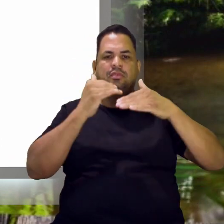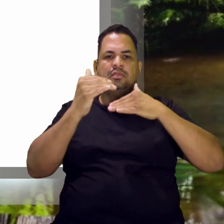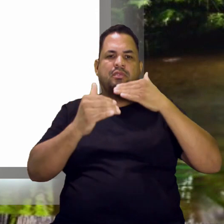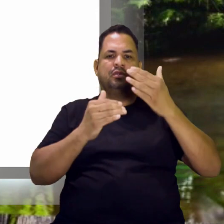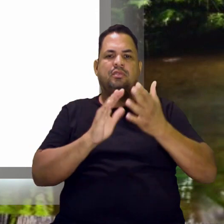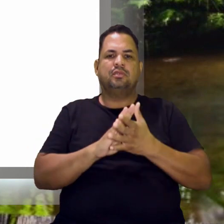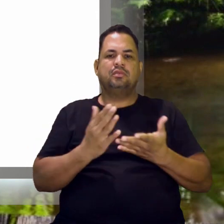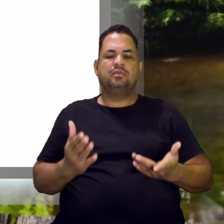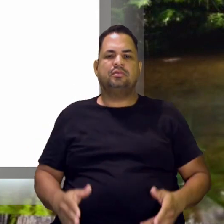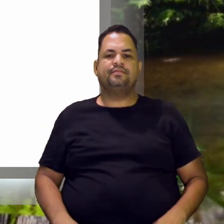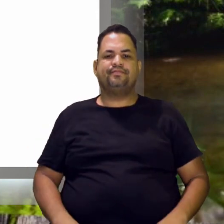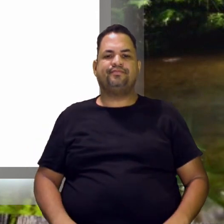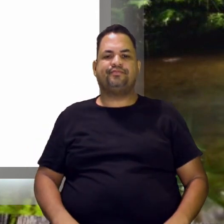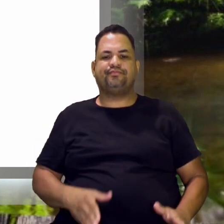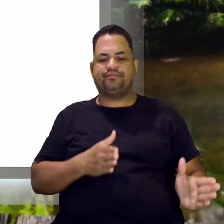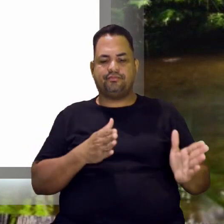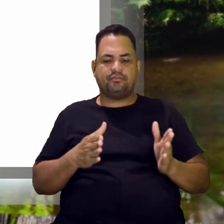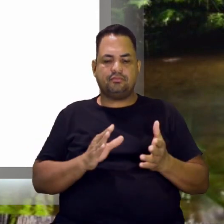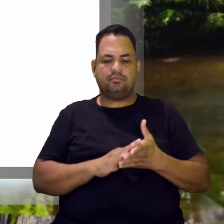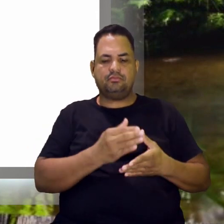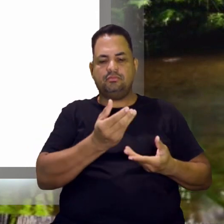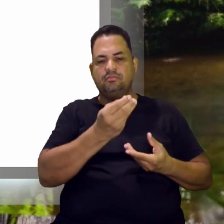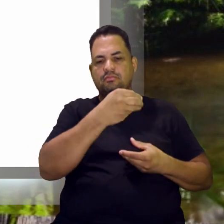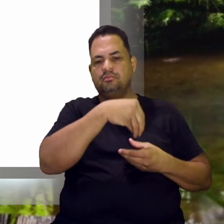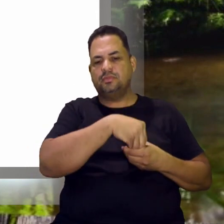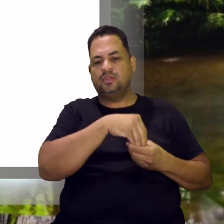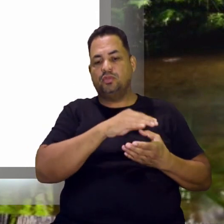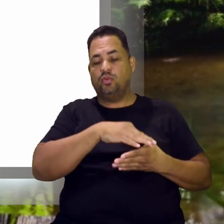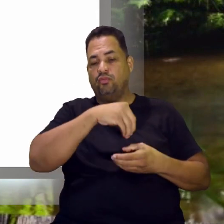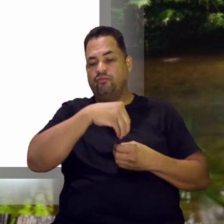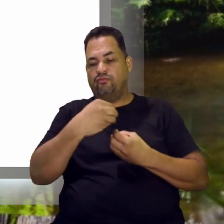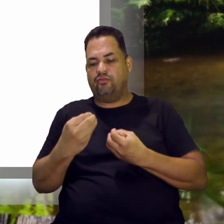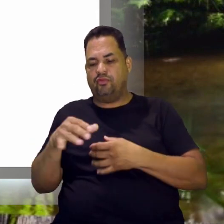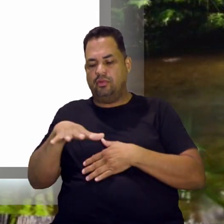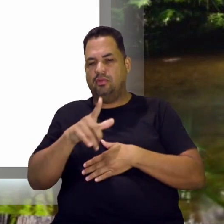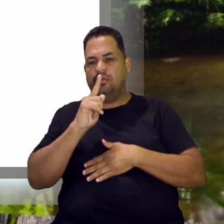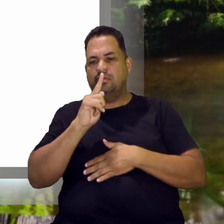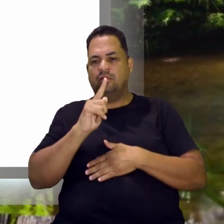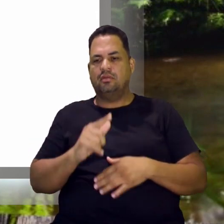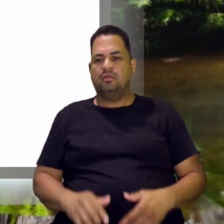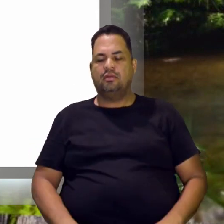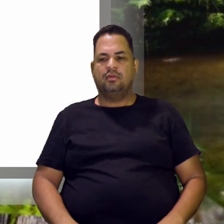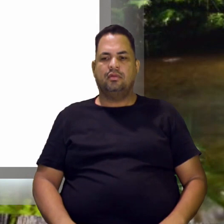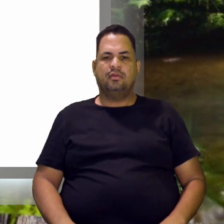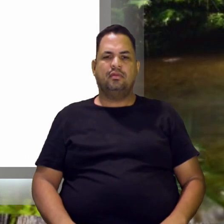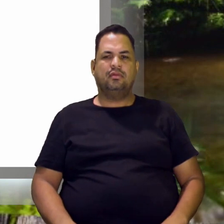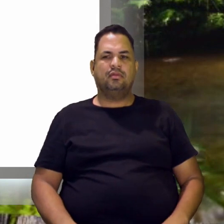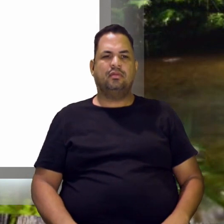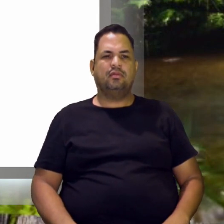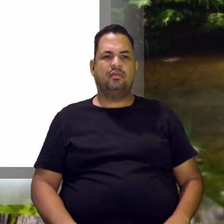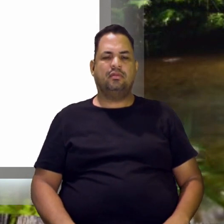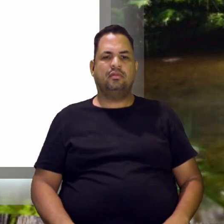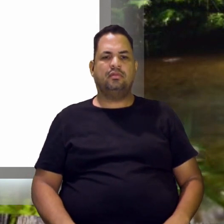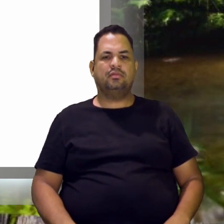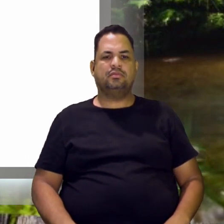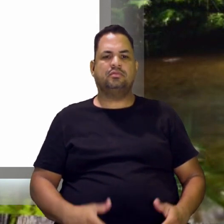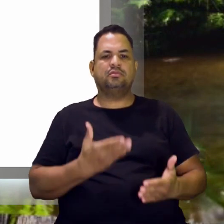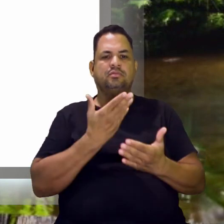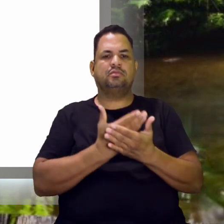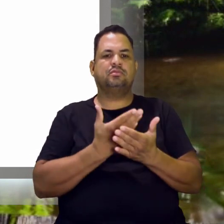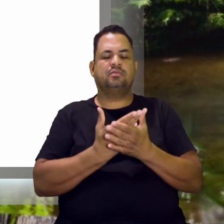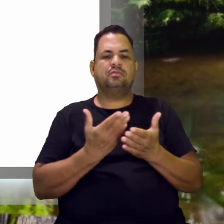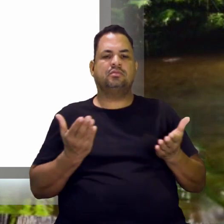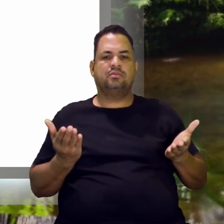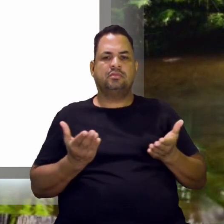desenvolver em alguns momentos, tanto fora da água quanto dentro da água. Tá bom, pessoal? Então, essa foi a nossa aula